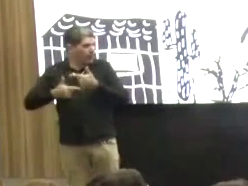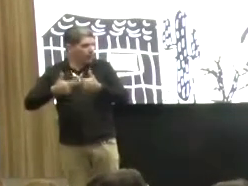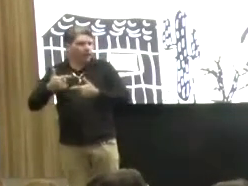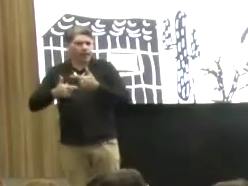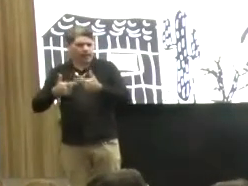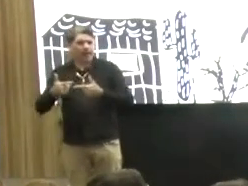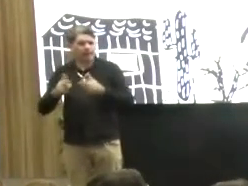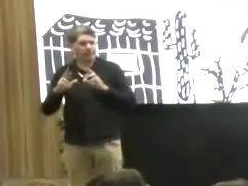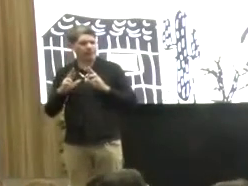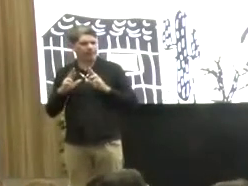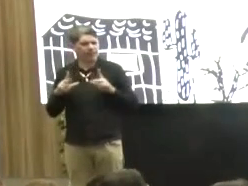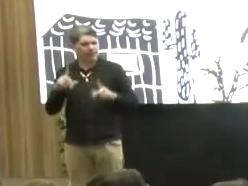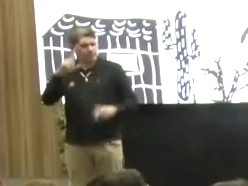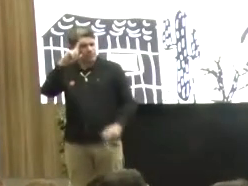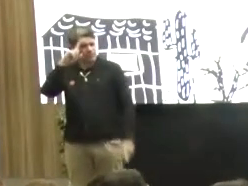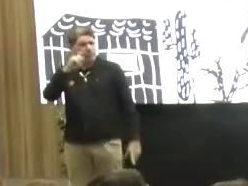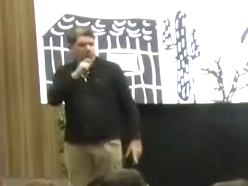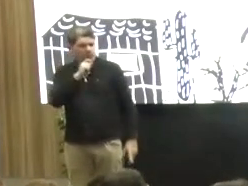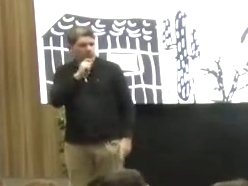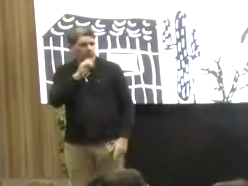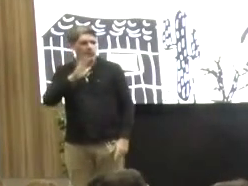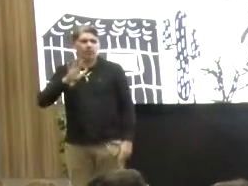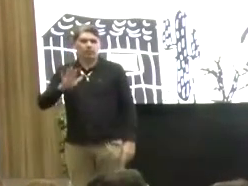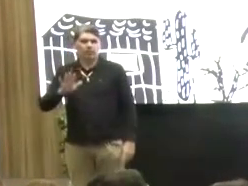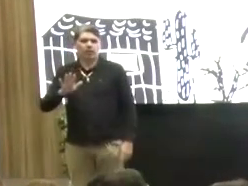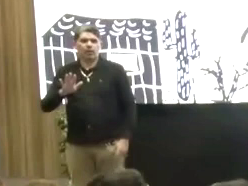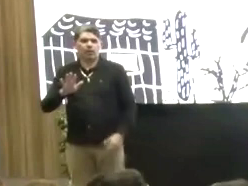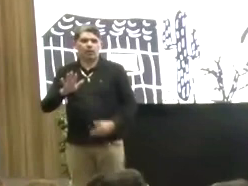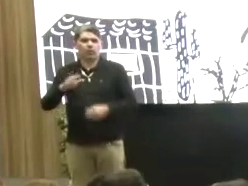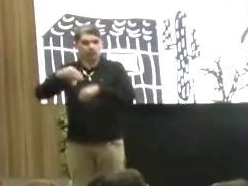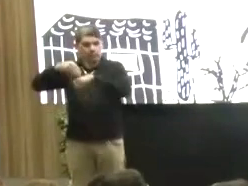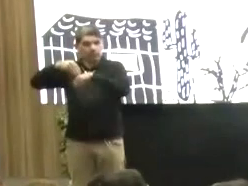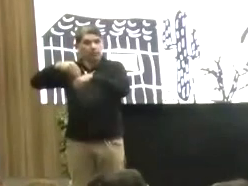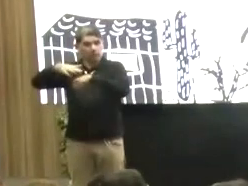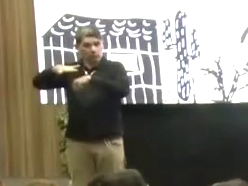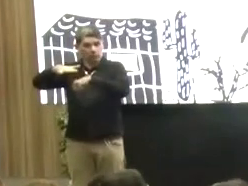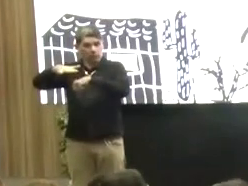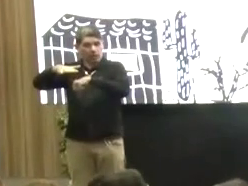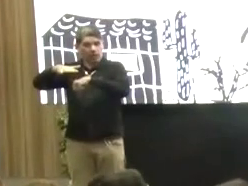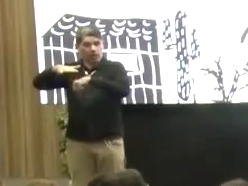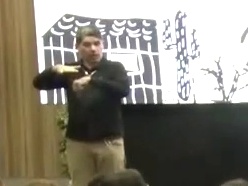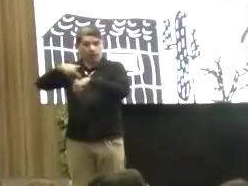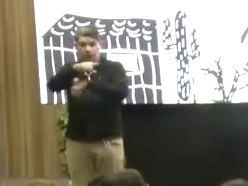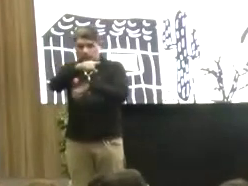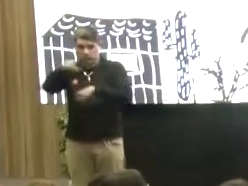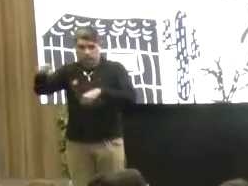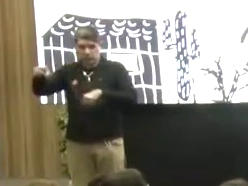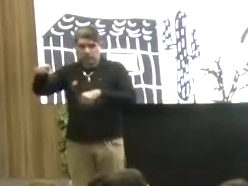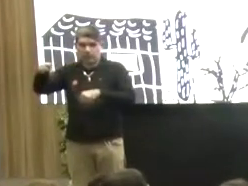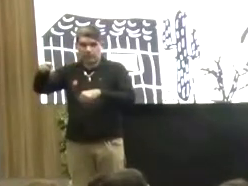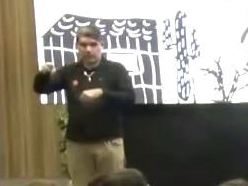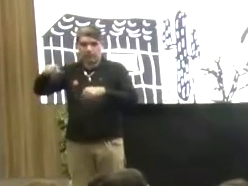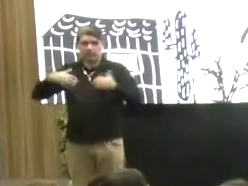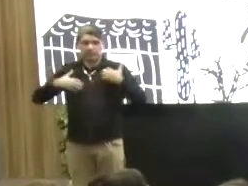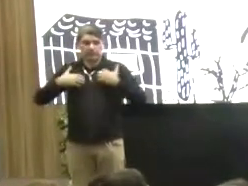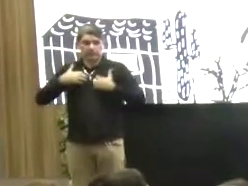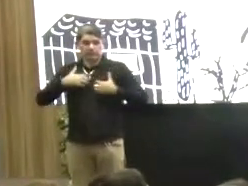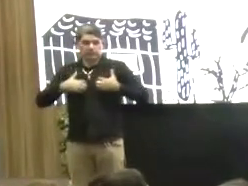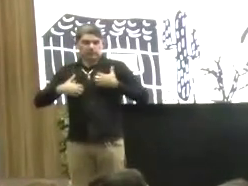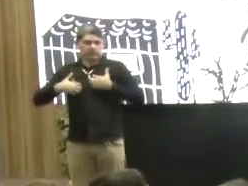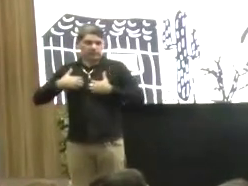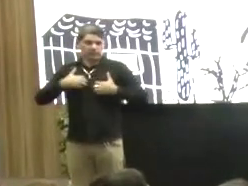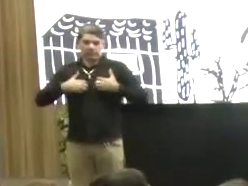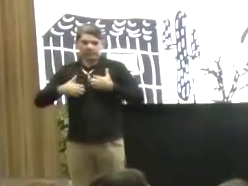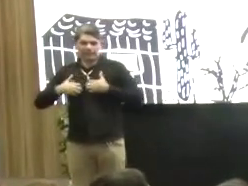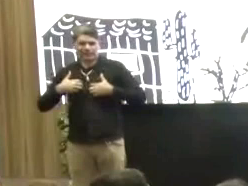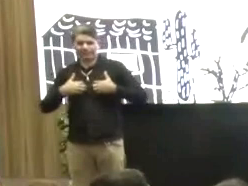muito estranha, né? Então eu quero deixar aqui uma noite de inquietação, não é nem uma boa